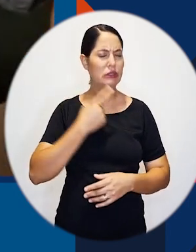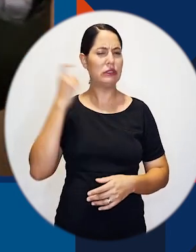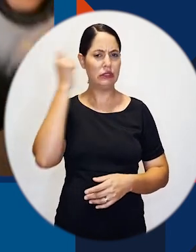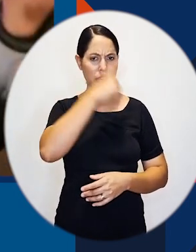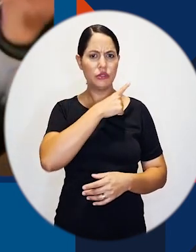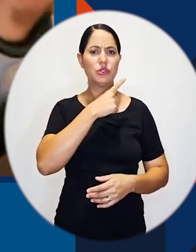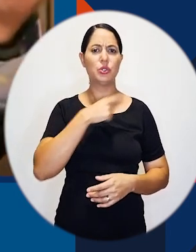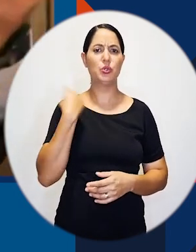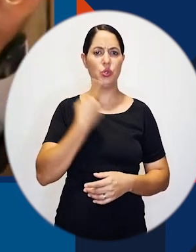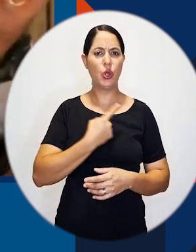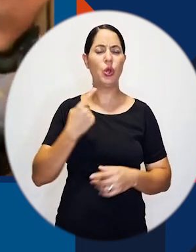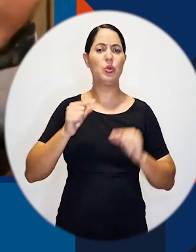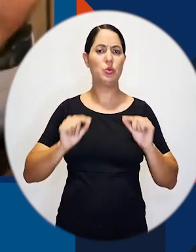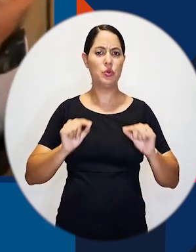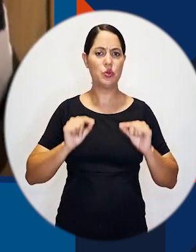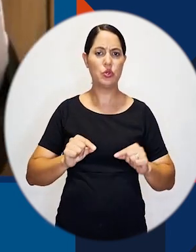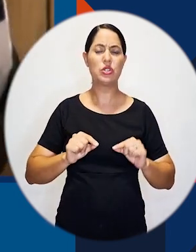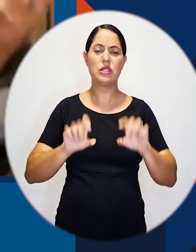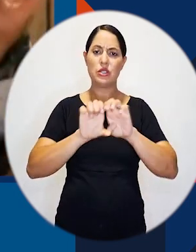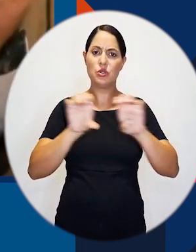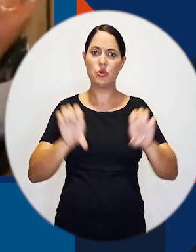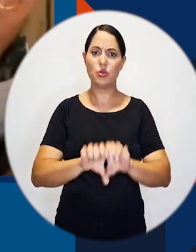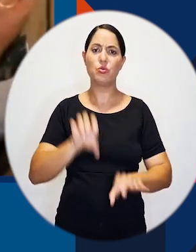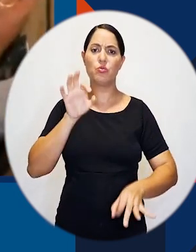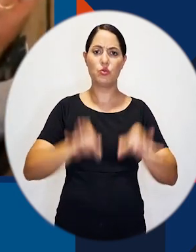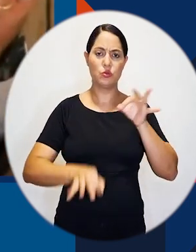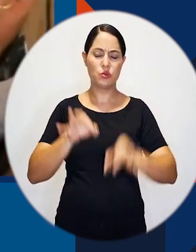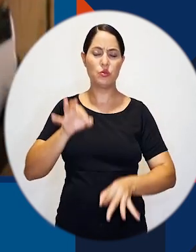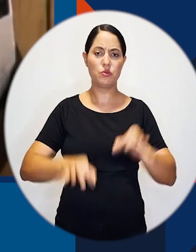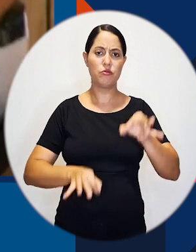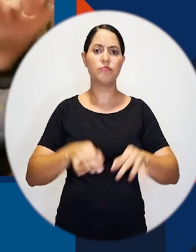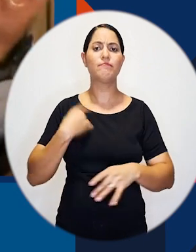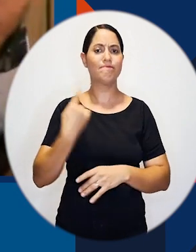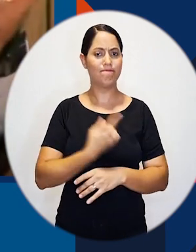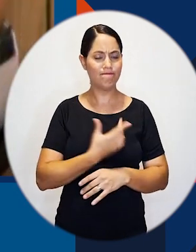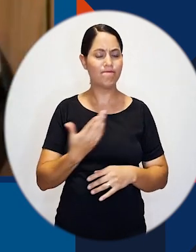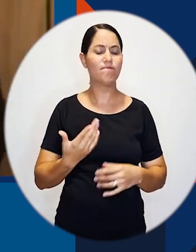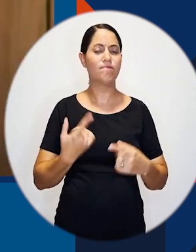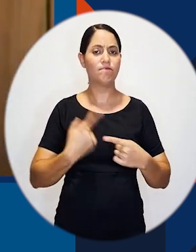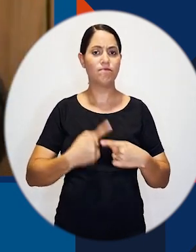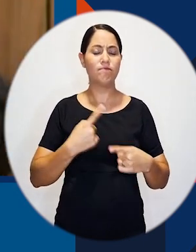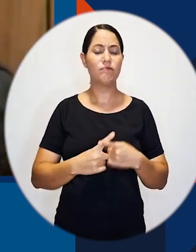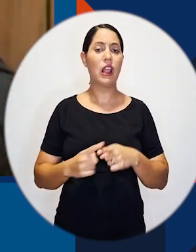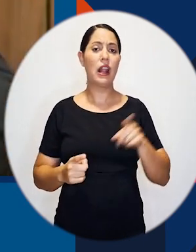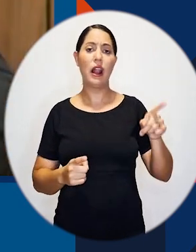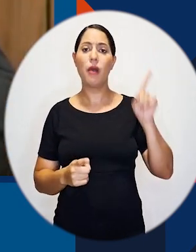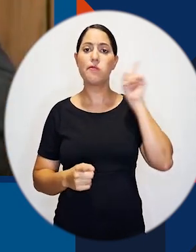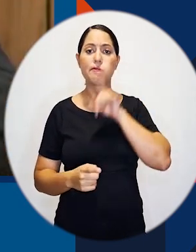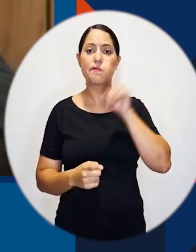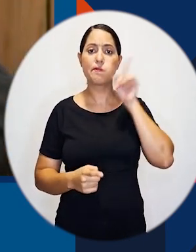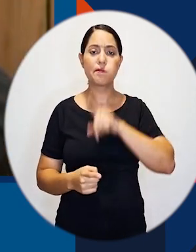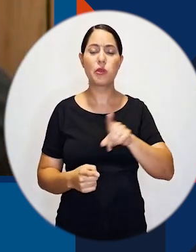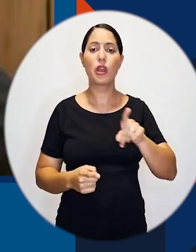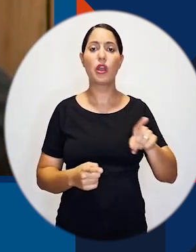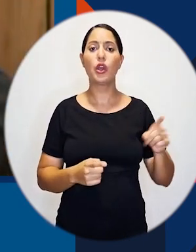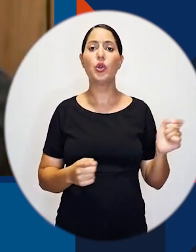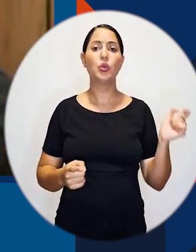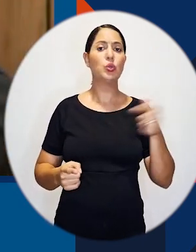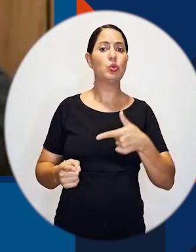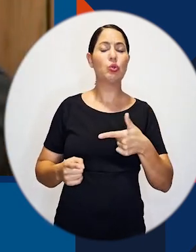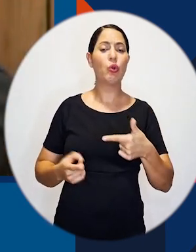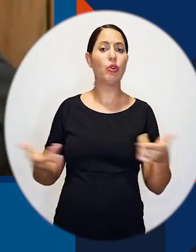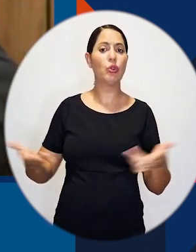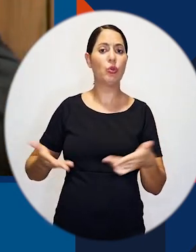nós temos posto com o arcabouço jurídico moderníssimo, exemplar, até para os Estados Unidos, e o que é entregue